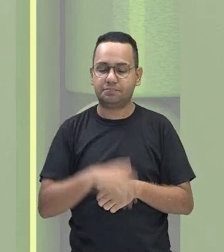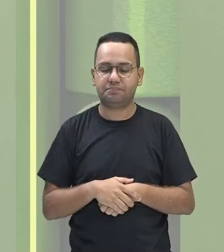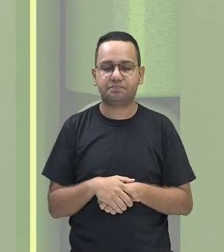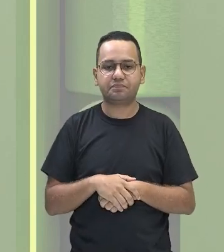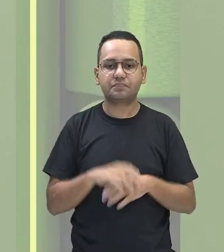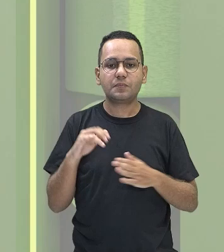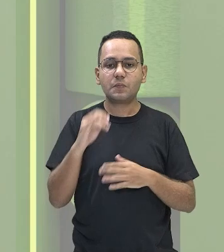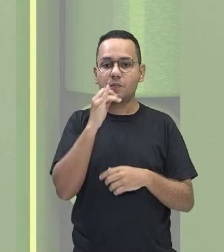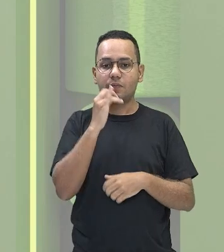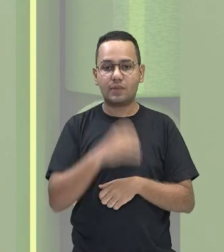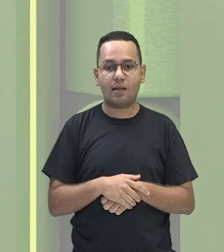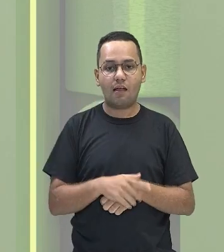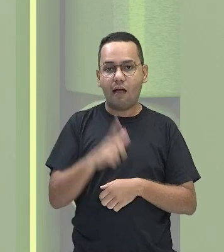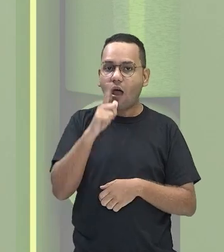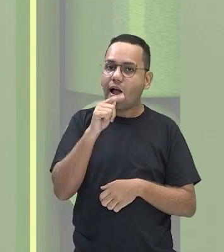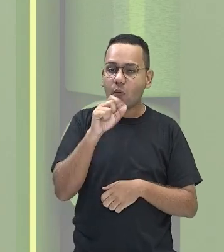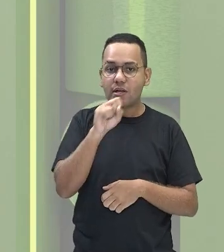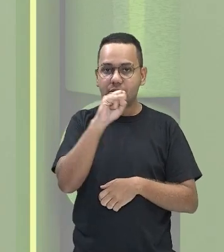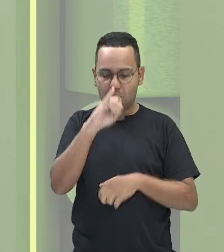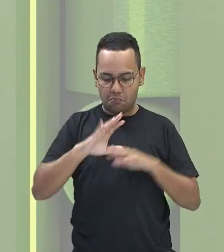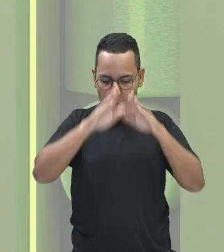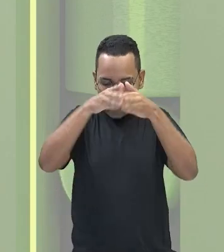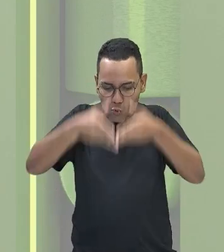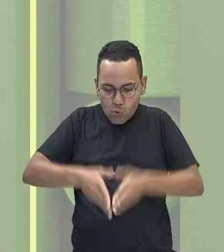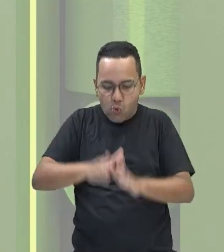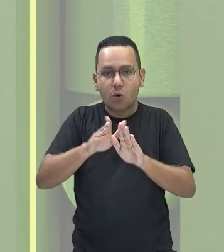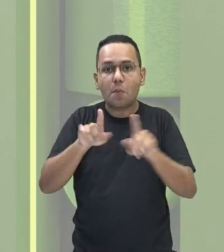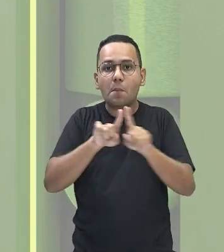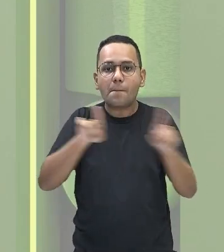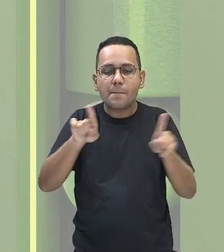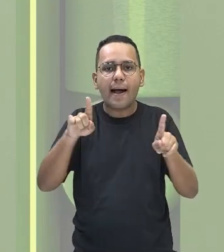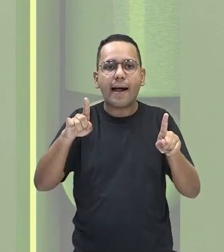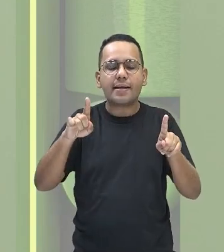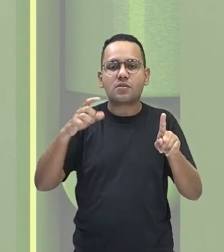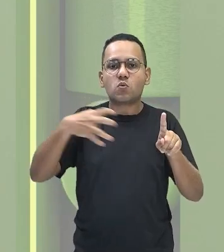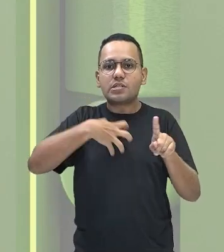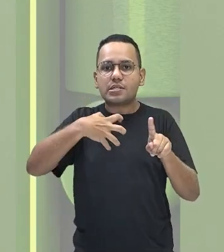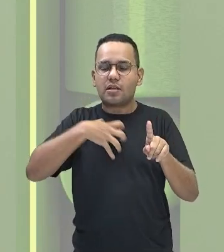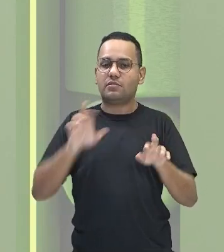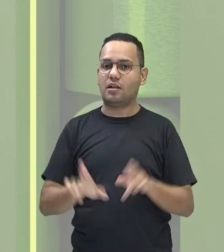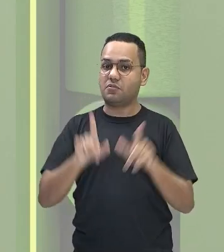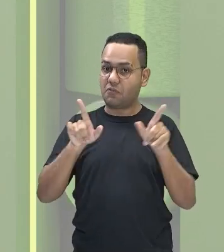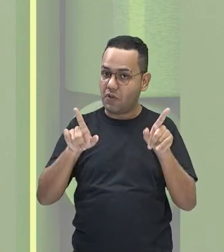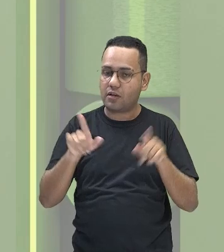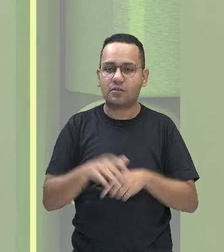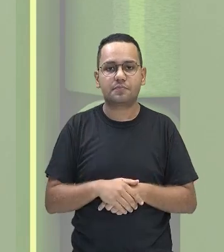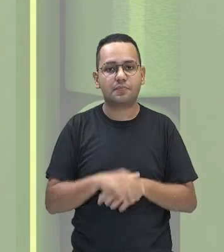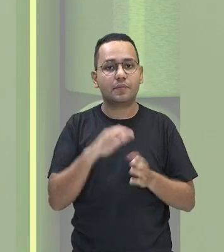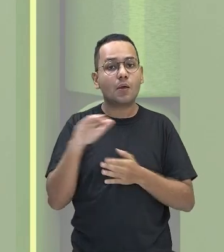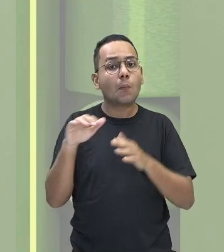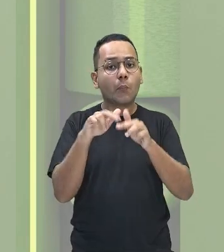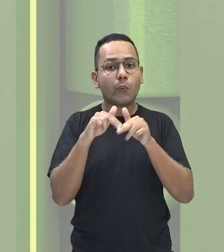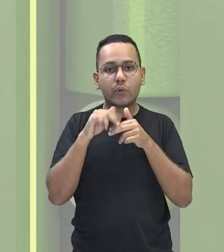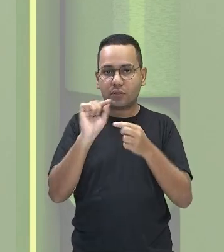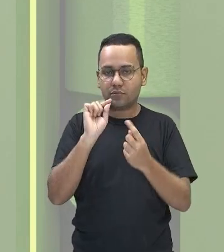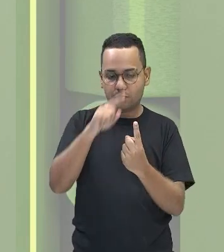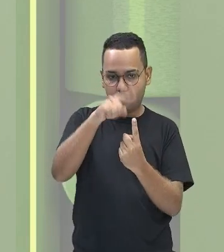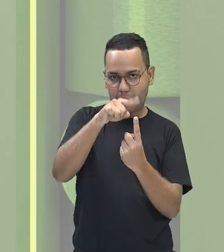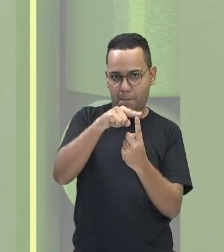efeito da água poderia ser diferente no nosso corpo, porque nós estaremos muito expostos. Então, o tecido epitelial, por isso que eu